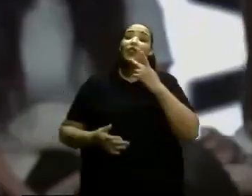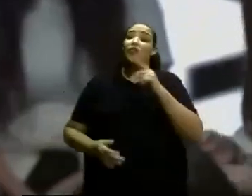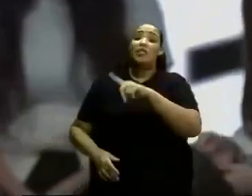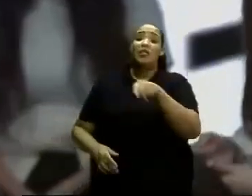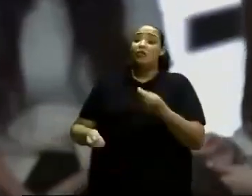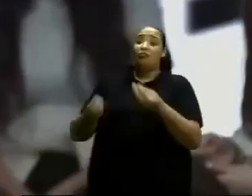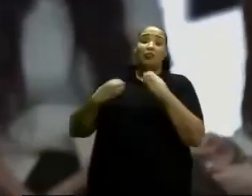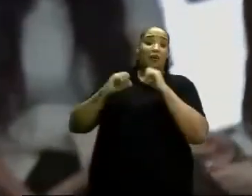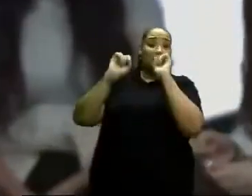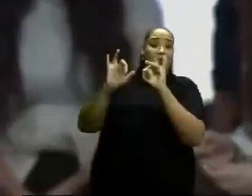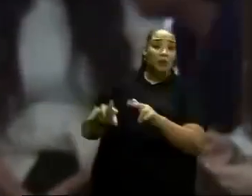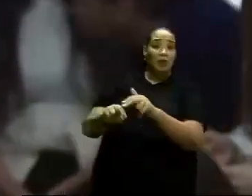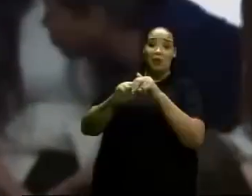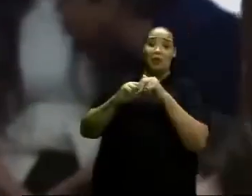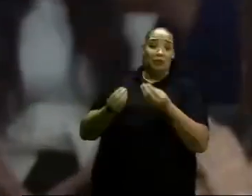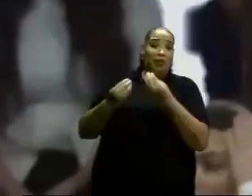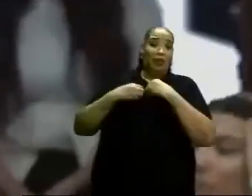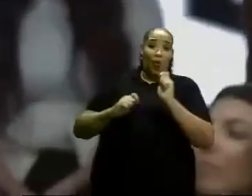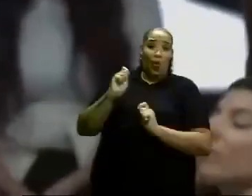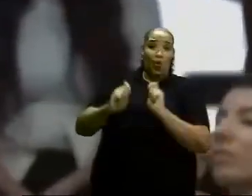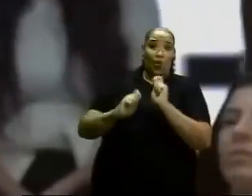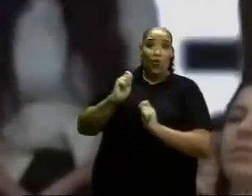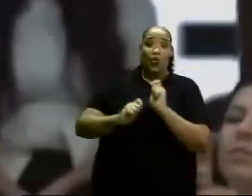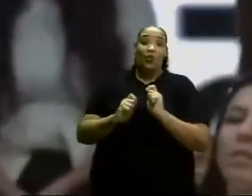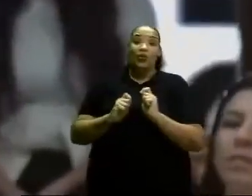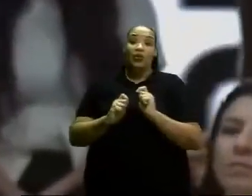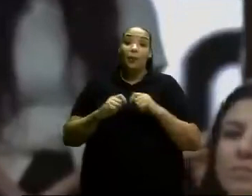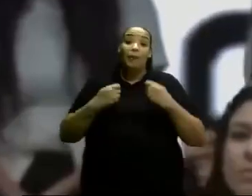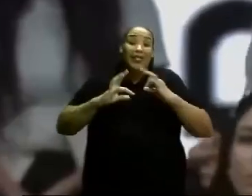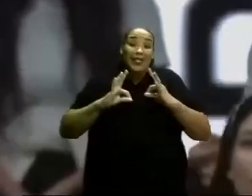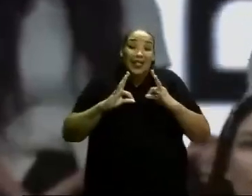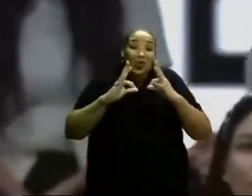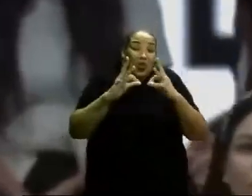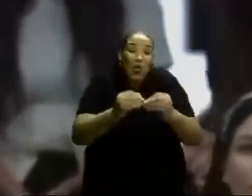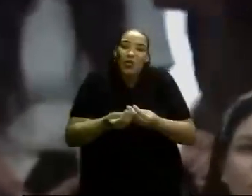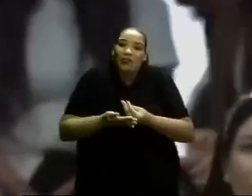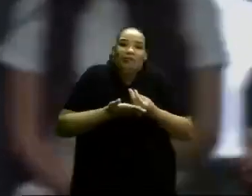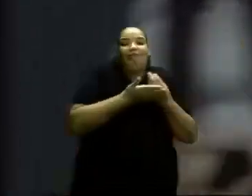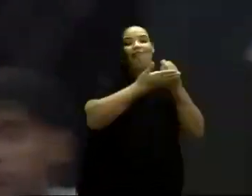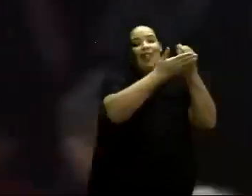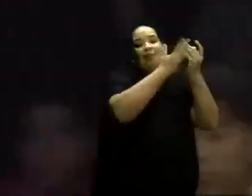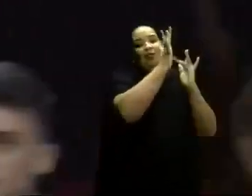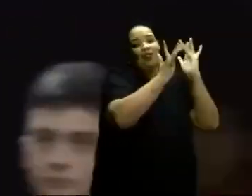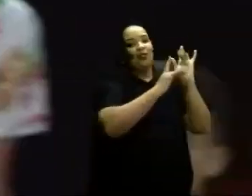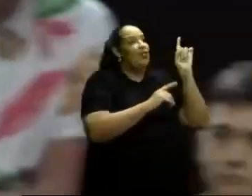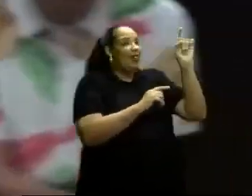tendo retorno por causa disso. Porque eu não trabalho com parcela. Ou você entrega tudo, ou fica para você.